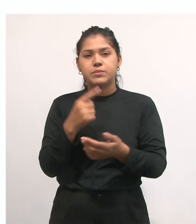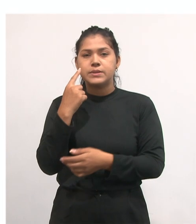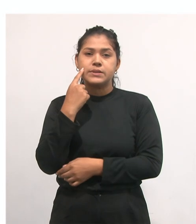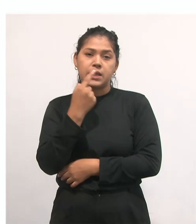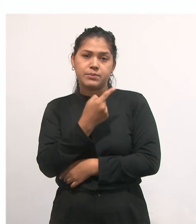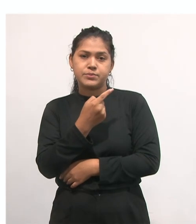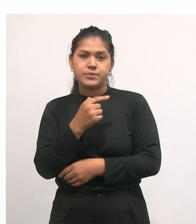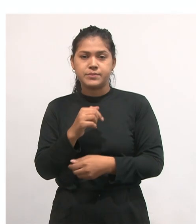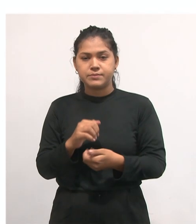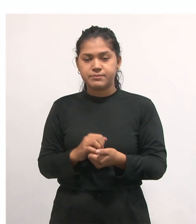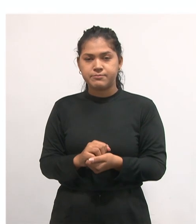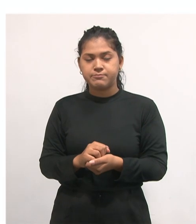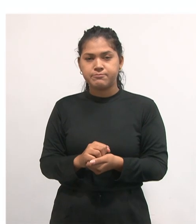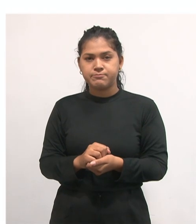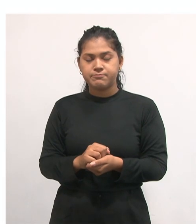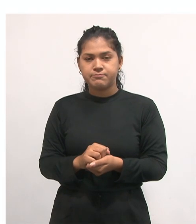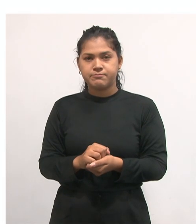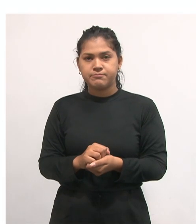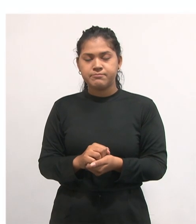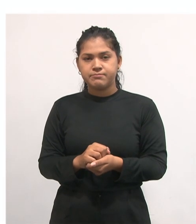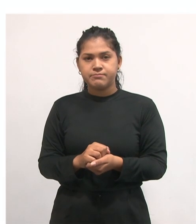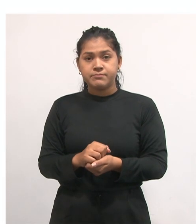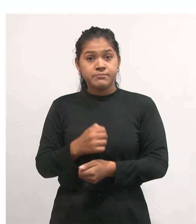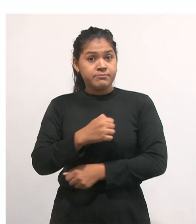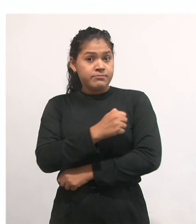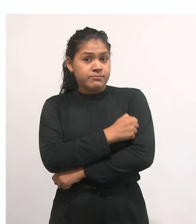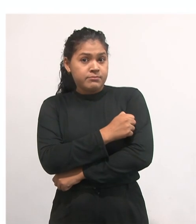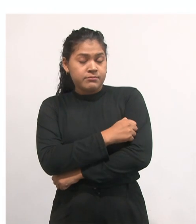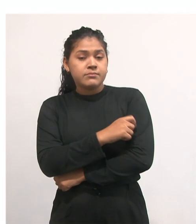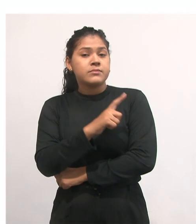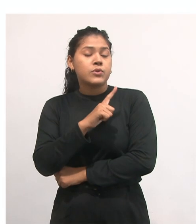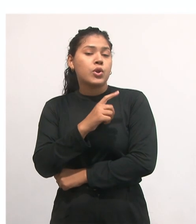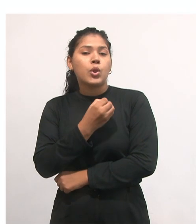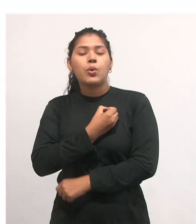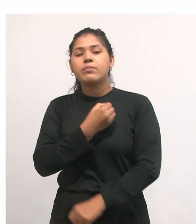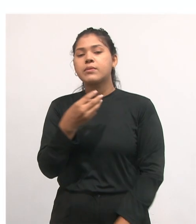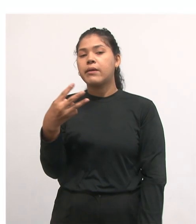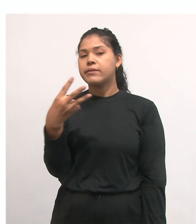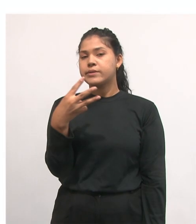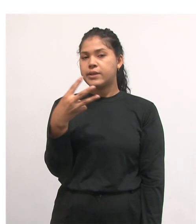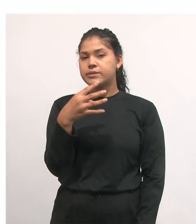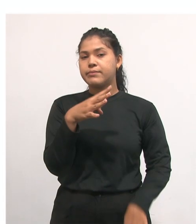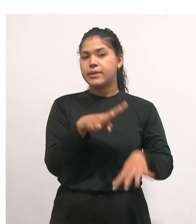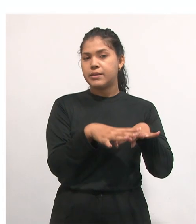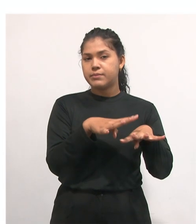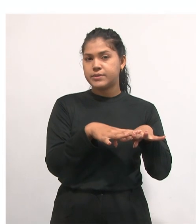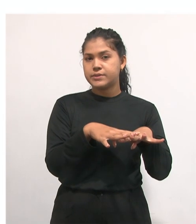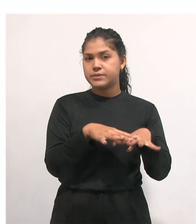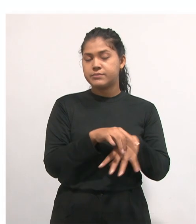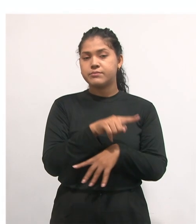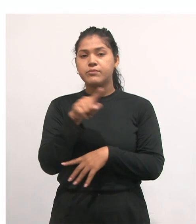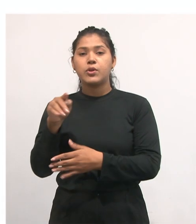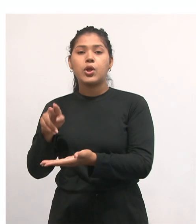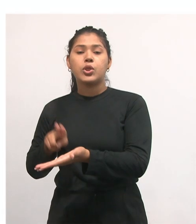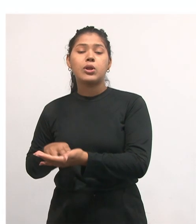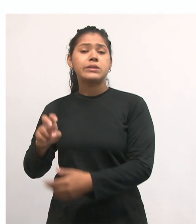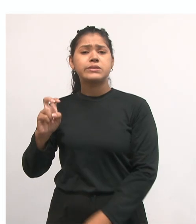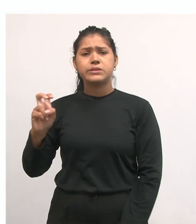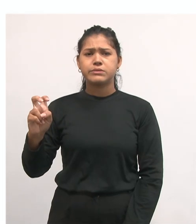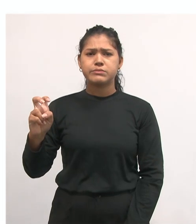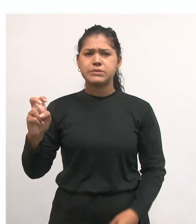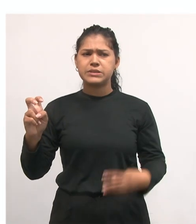nossos slides para a gente visualizar, olha só, o aluno tirava a nota 3 em matemática, tirava a nota 5 em estatística.